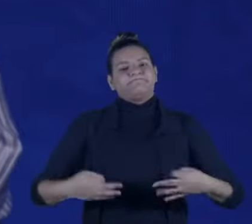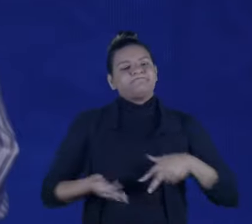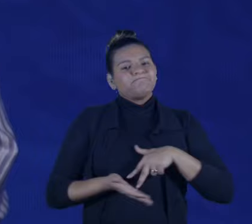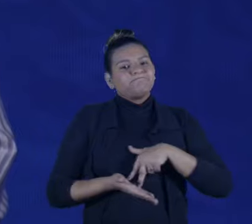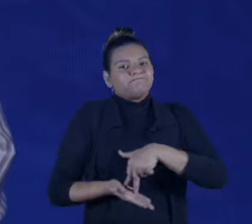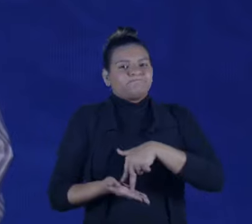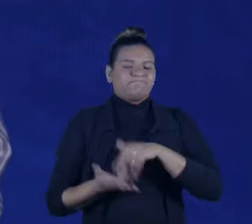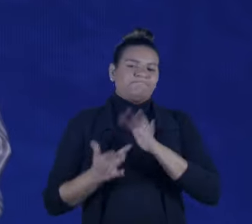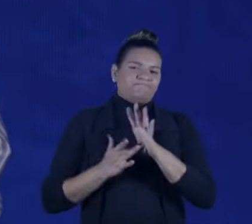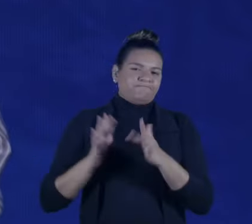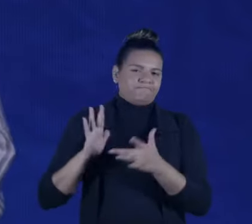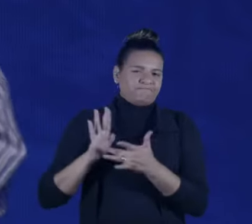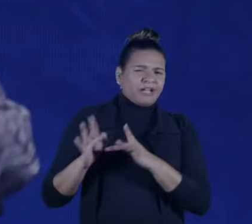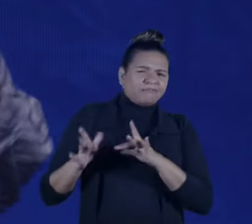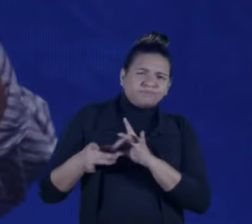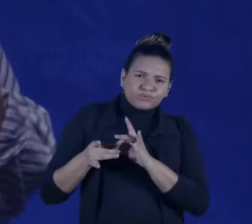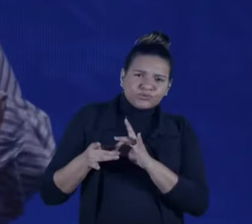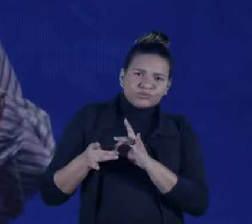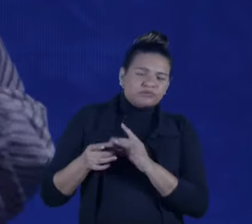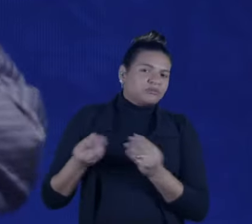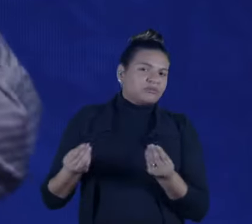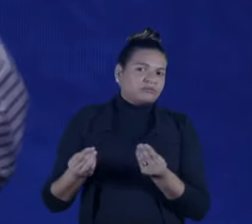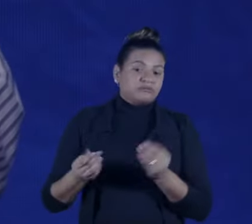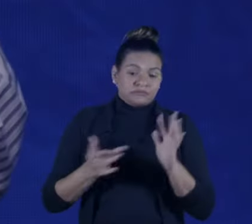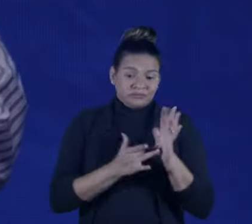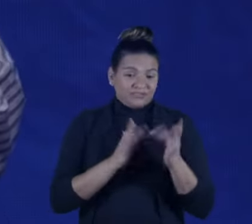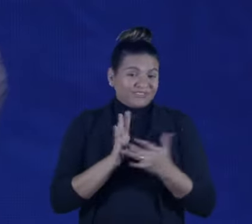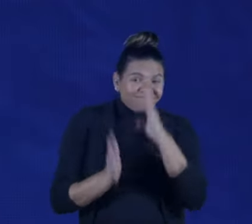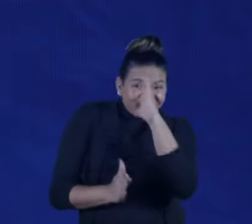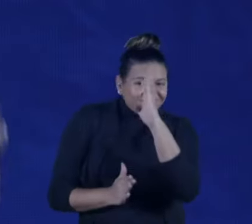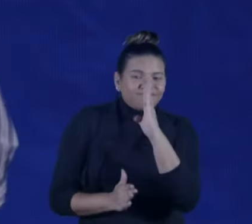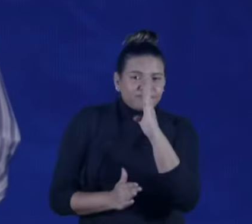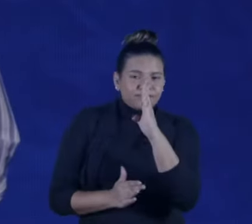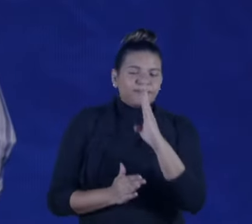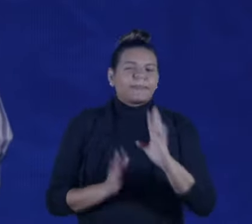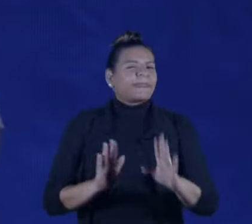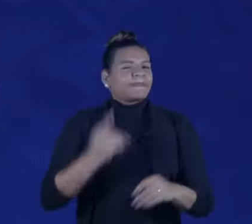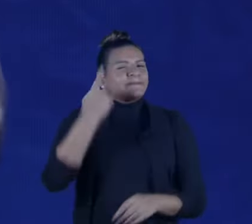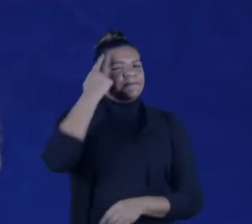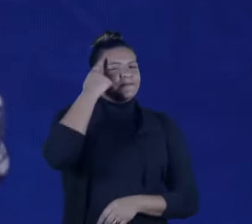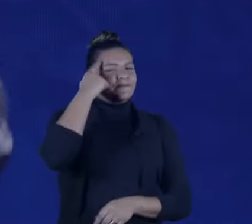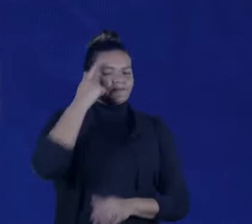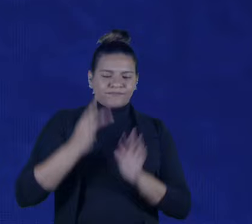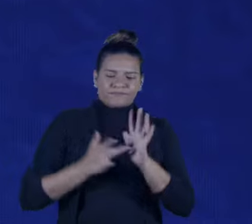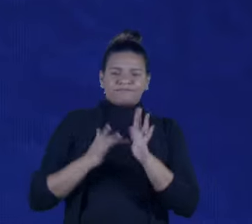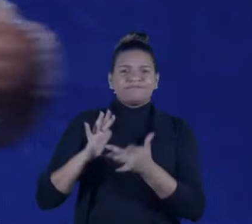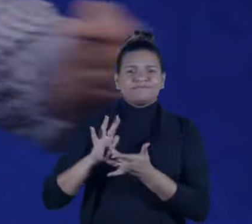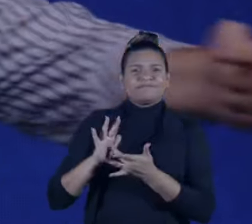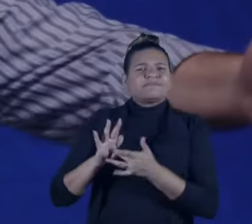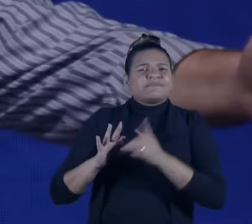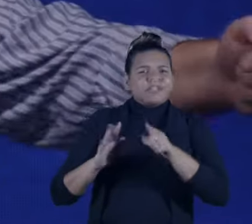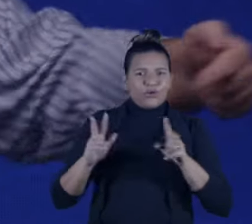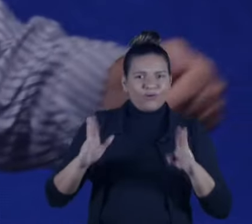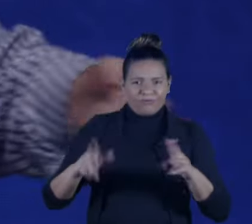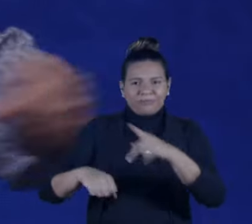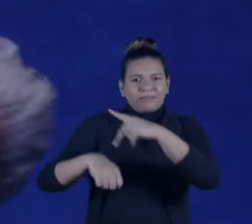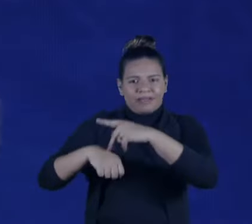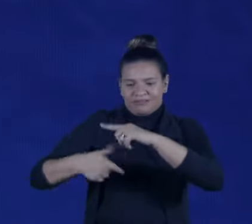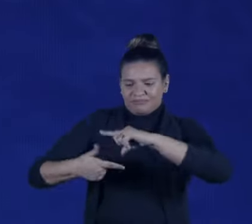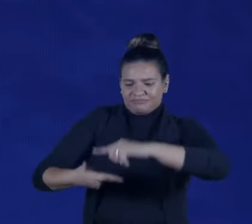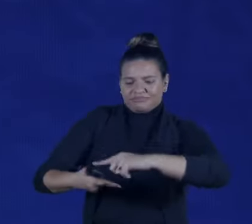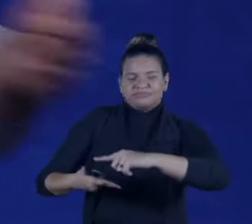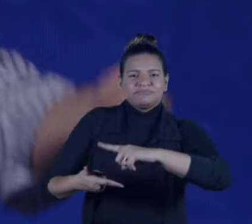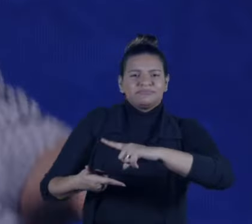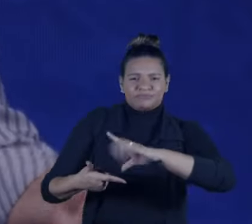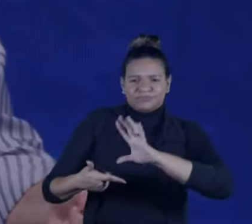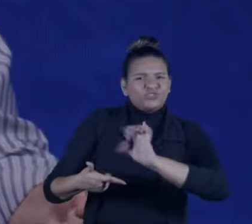é Jesus. Jesus é a pedra angular. Só que não é só a pedra angular, ele é toda a estrutura